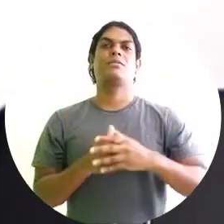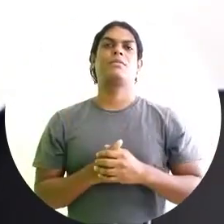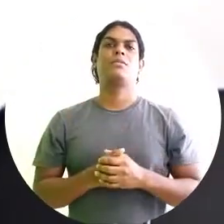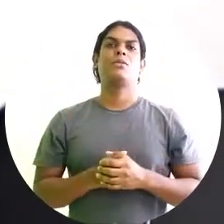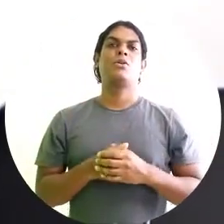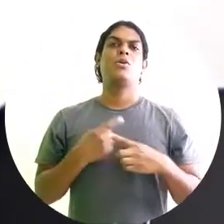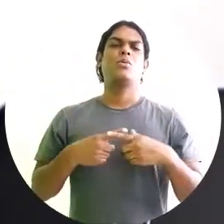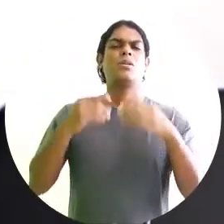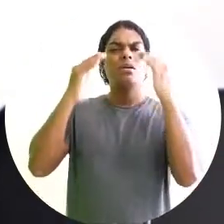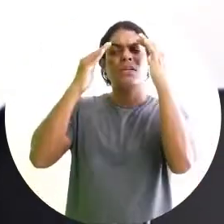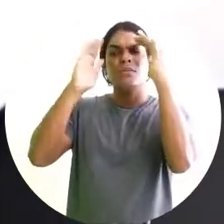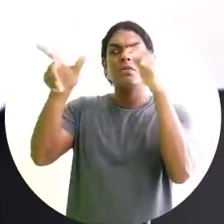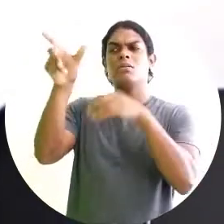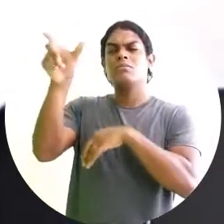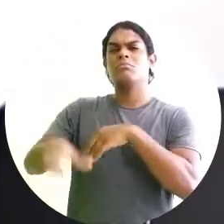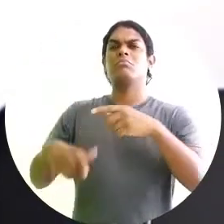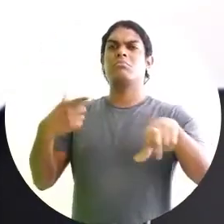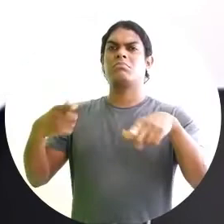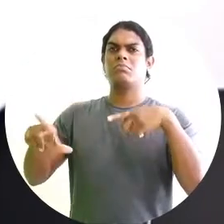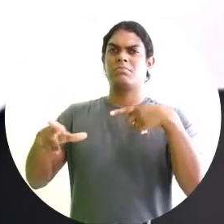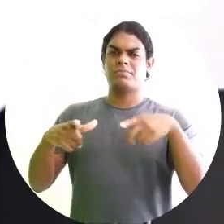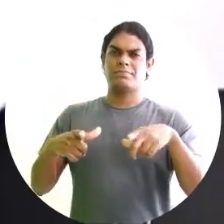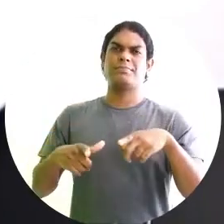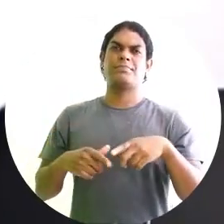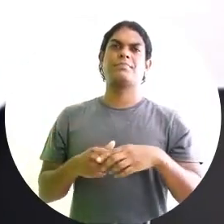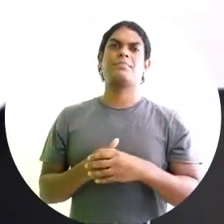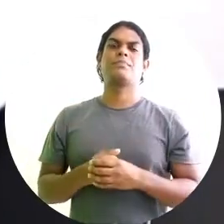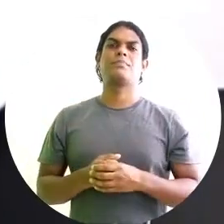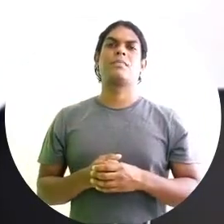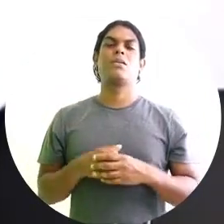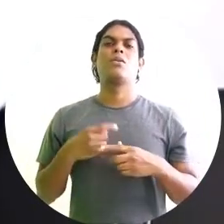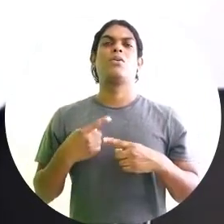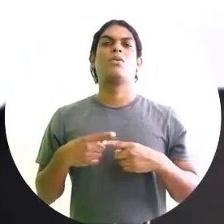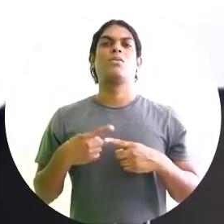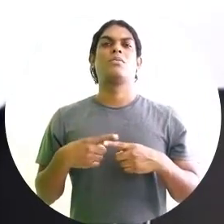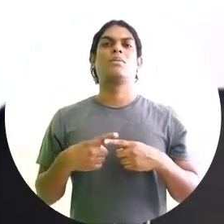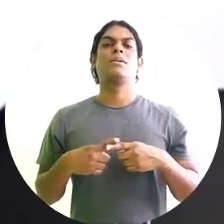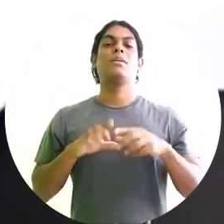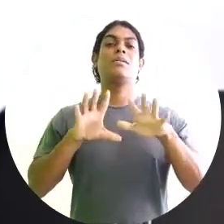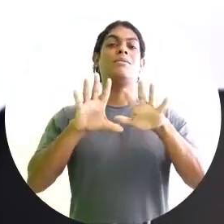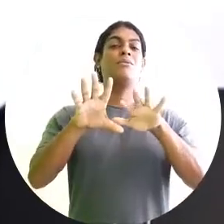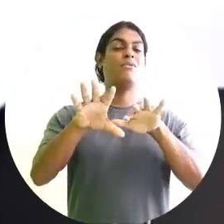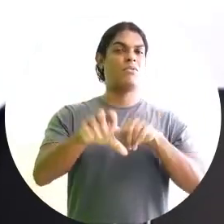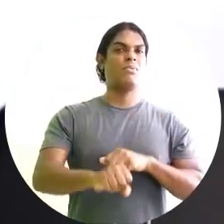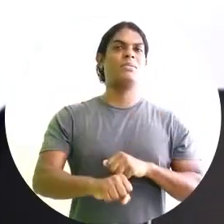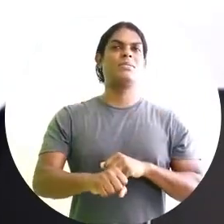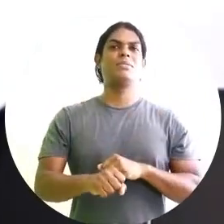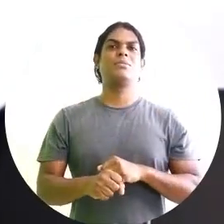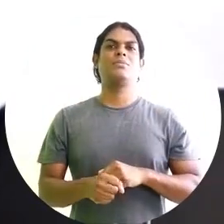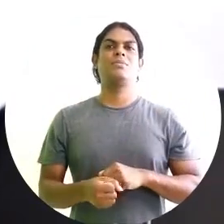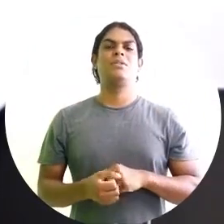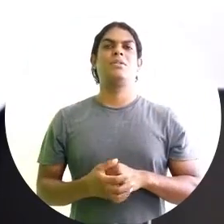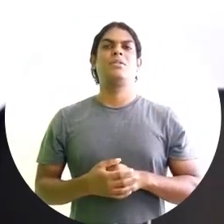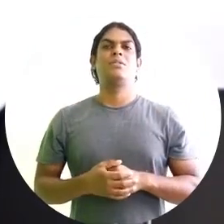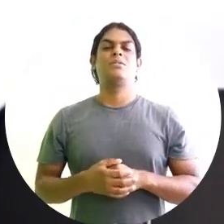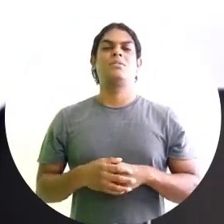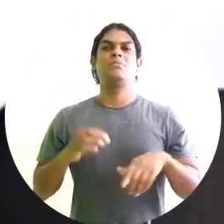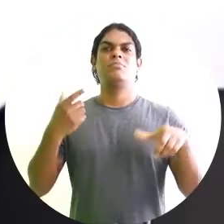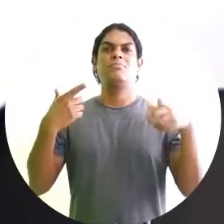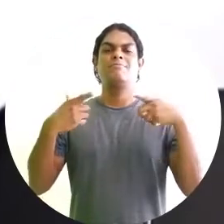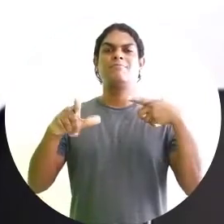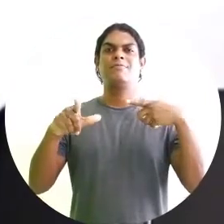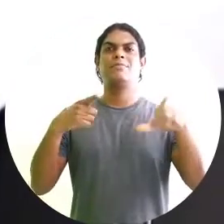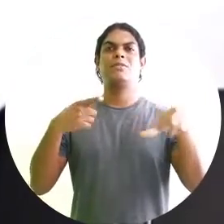o empregado, chame-o de colaborador. A formação de colaboradores, o trabalho